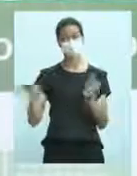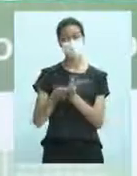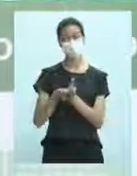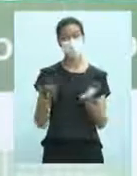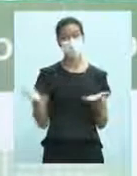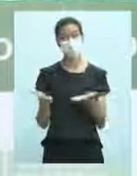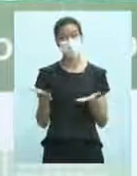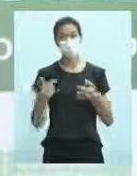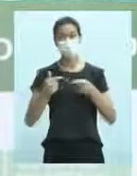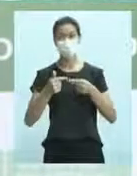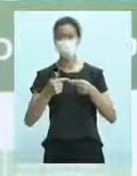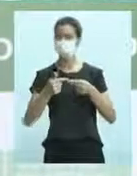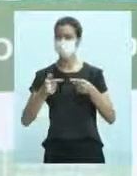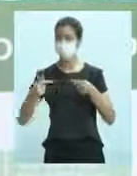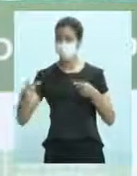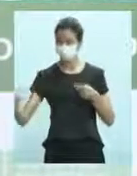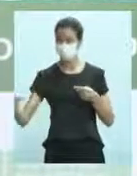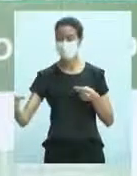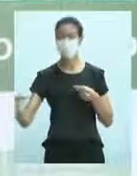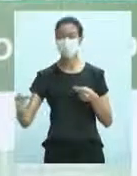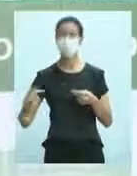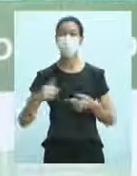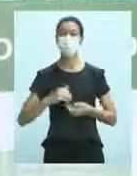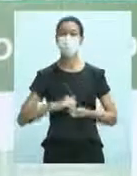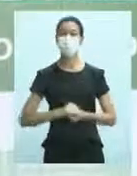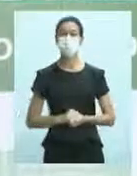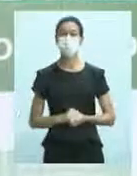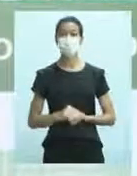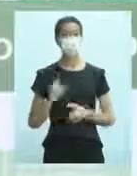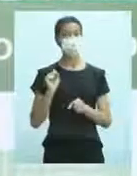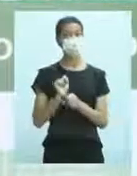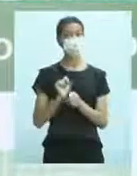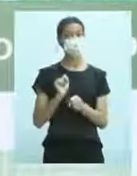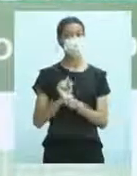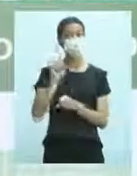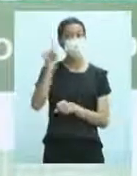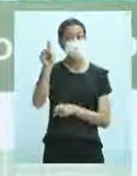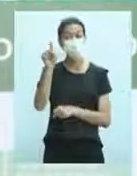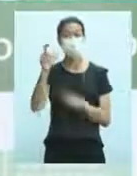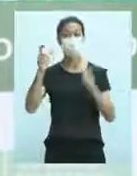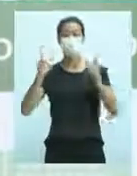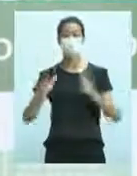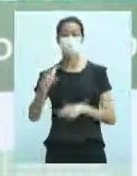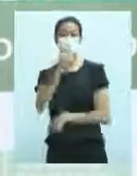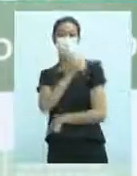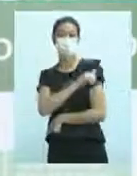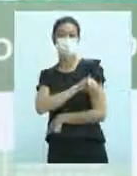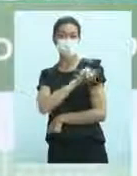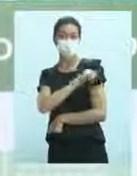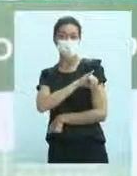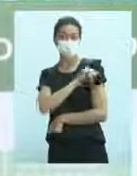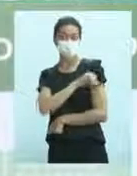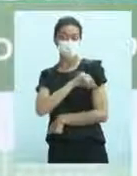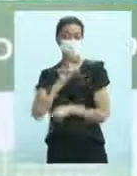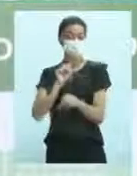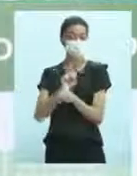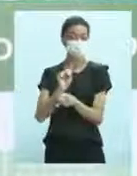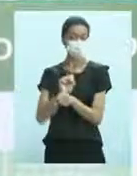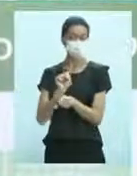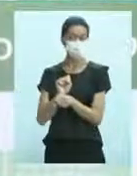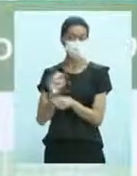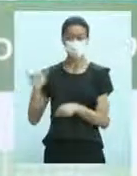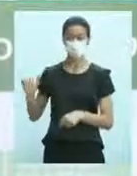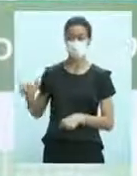e vamos buscar inclusive essa remessa lá no estado do rio de janeiro na fiocruz para que nós tenhamos um número bastante